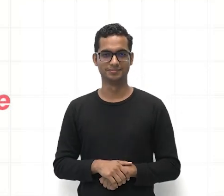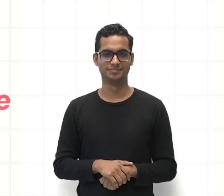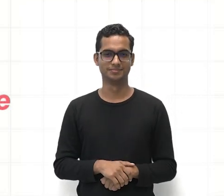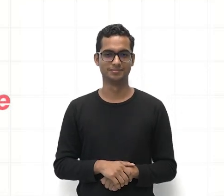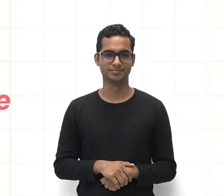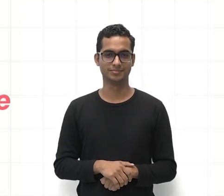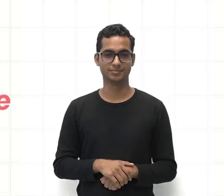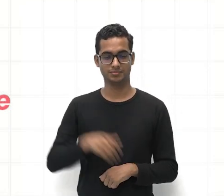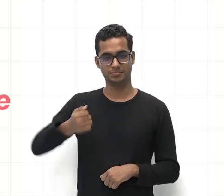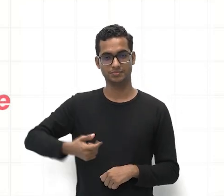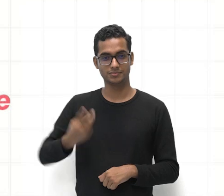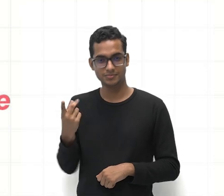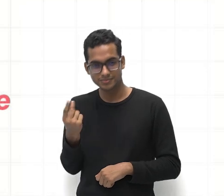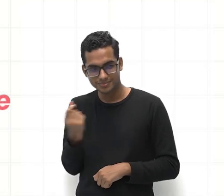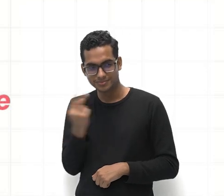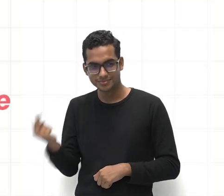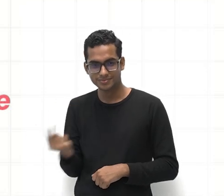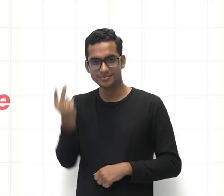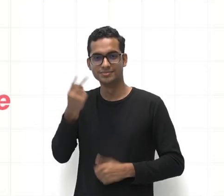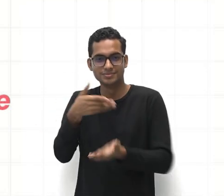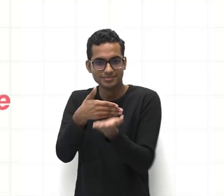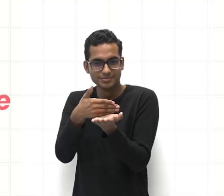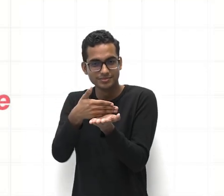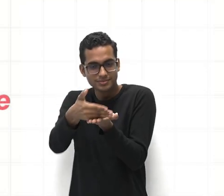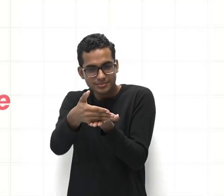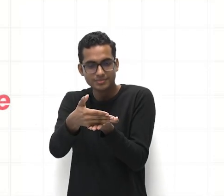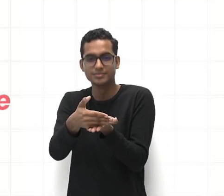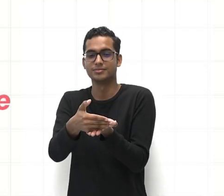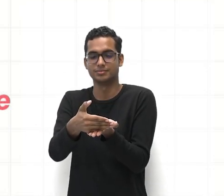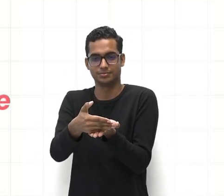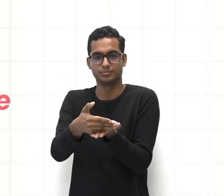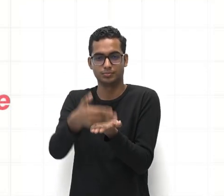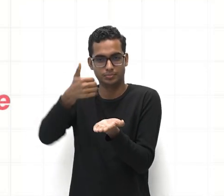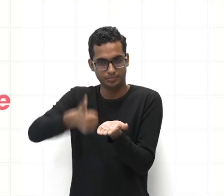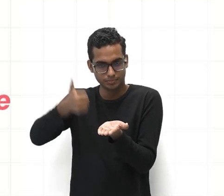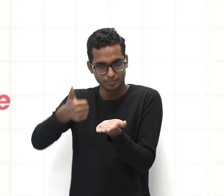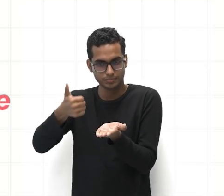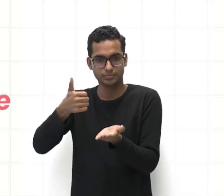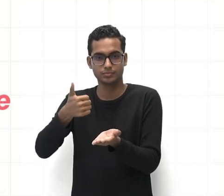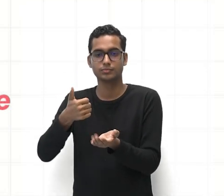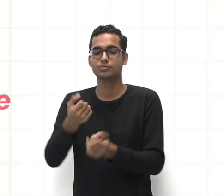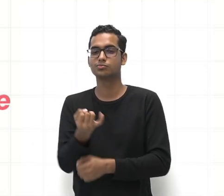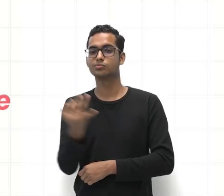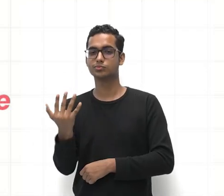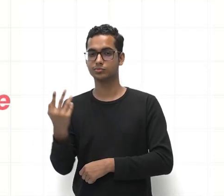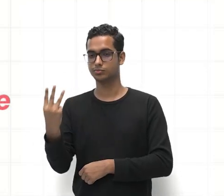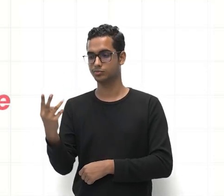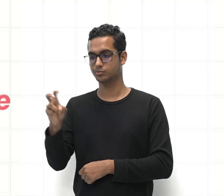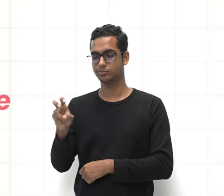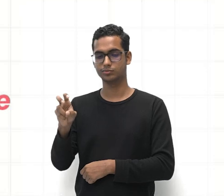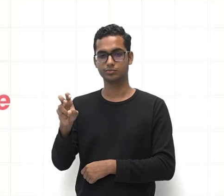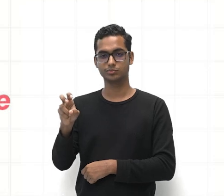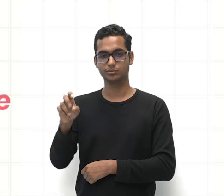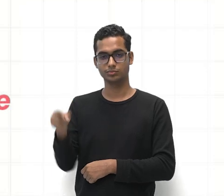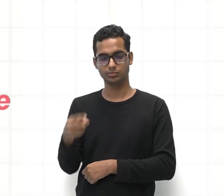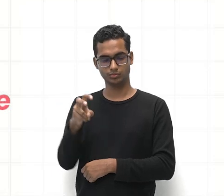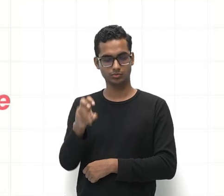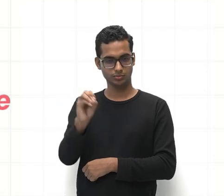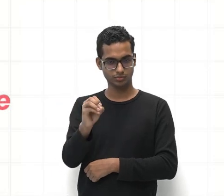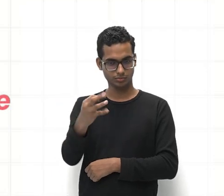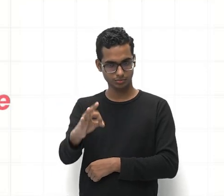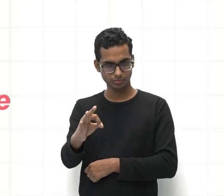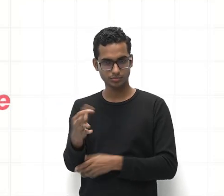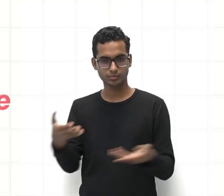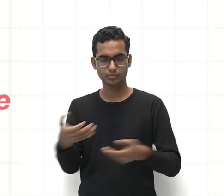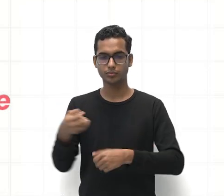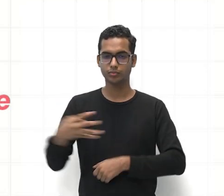preço original, do início, né? Aquele preço, né? Neste caso, o preço inicial é de quanto? R$ 35,50. E